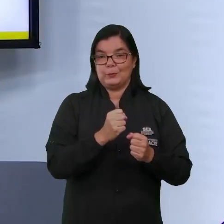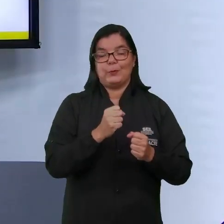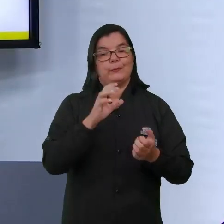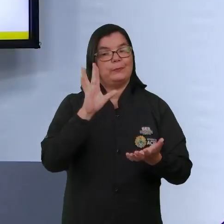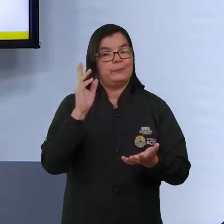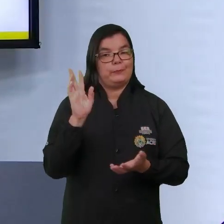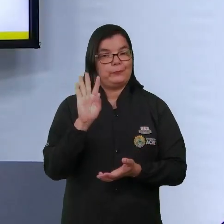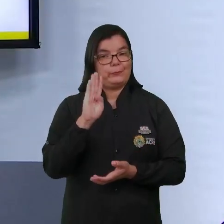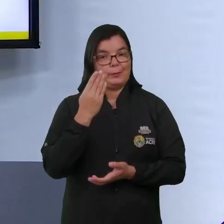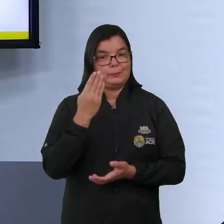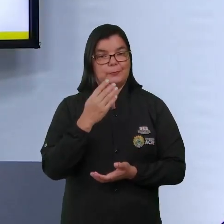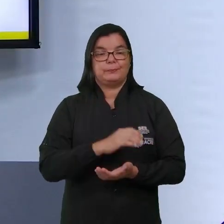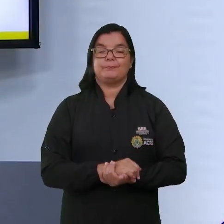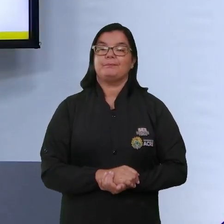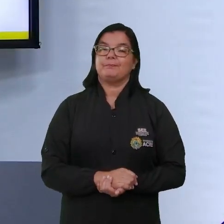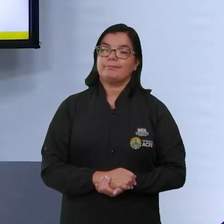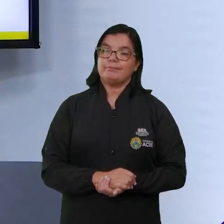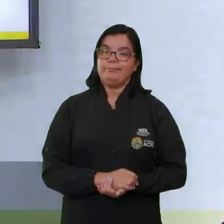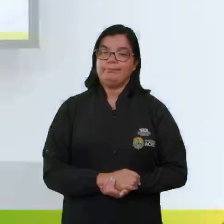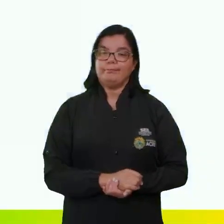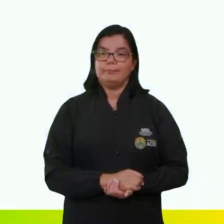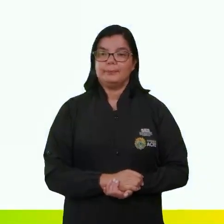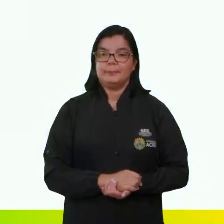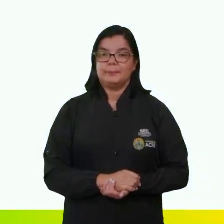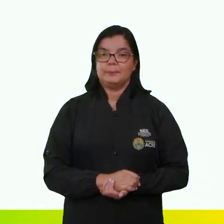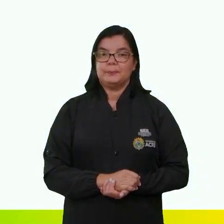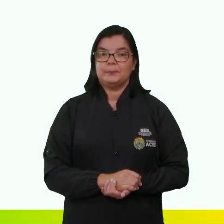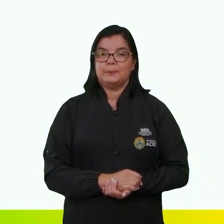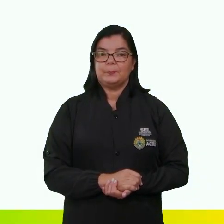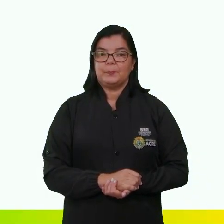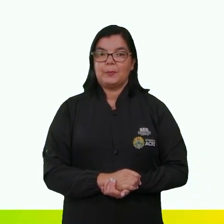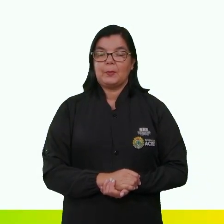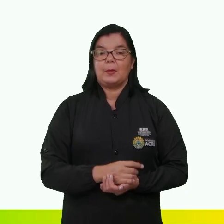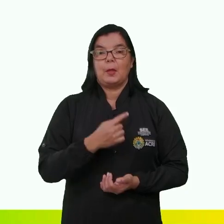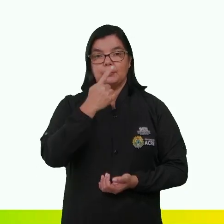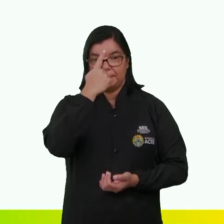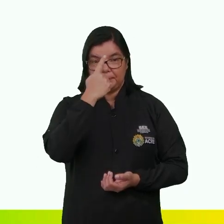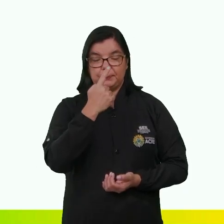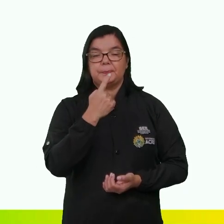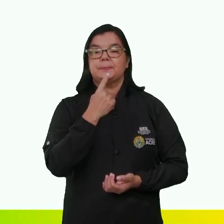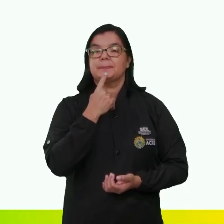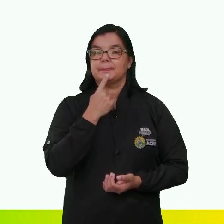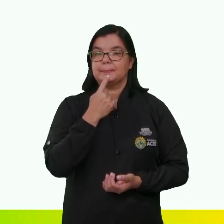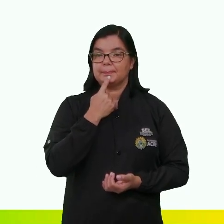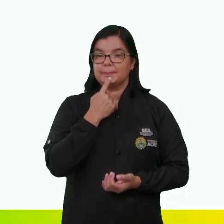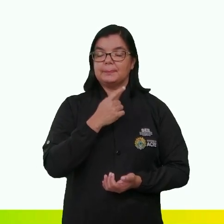irreal. Vamos avançando. Temos aqui mais uma imagem.